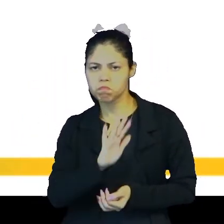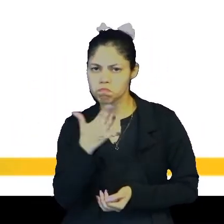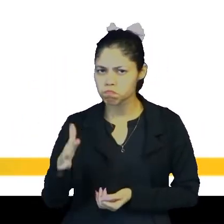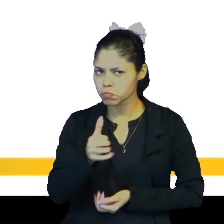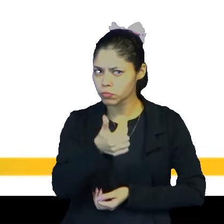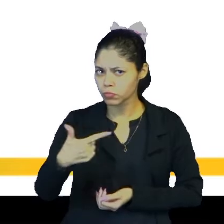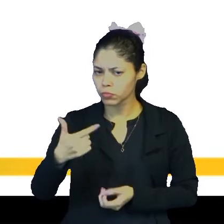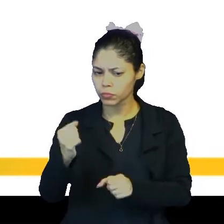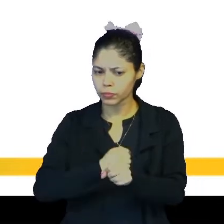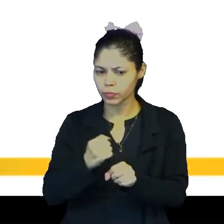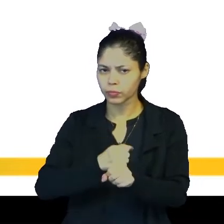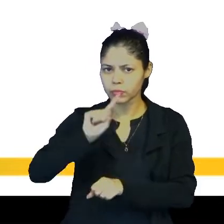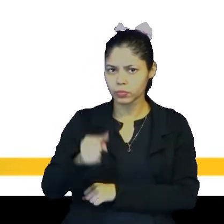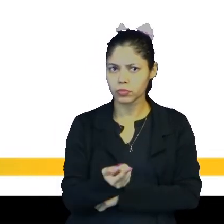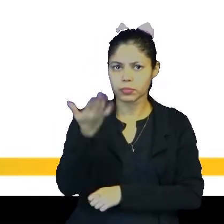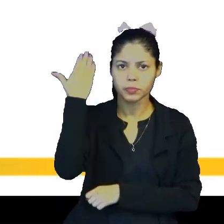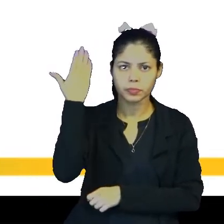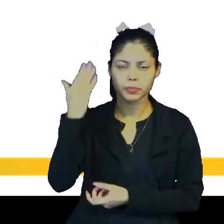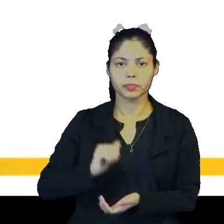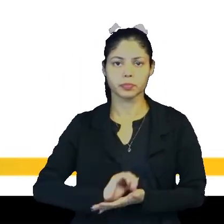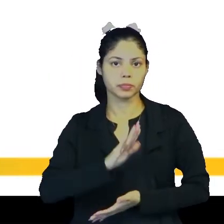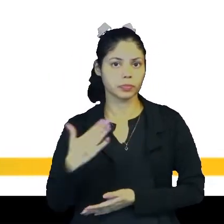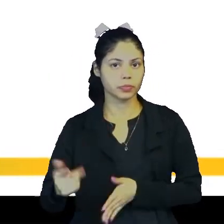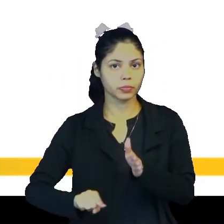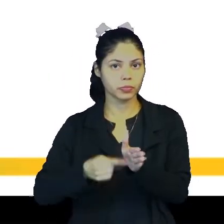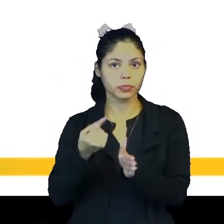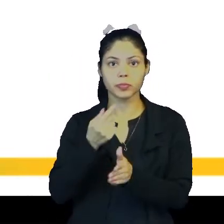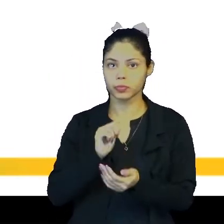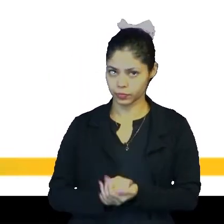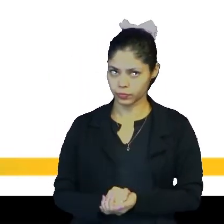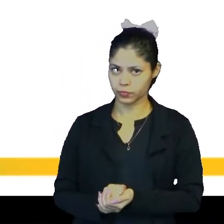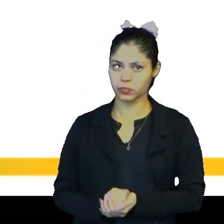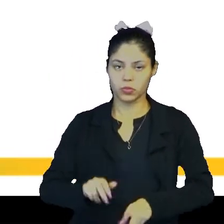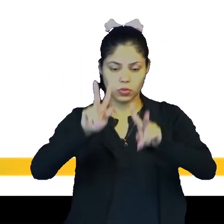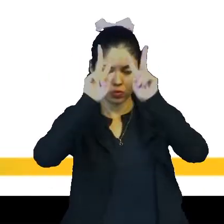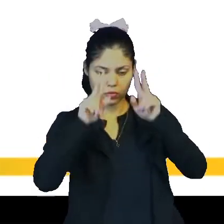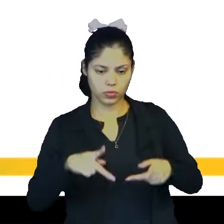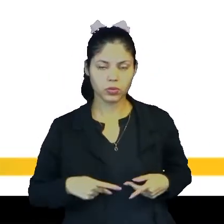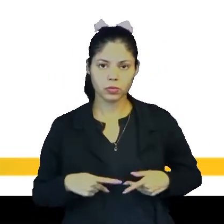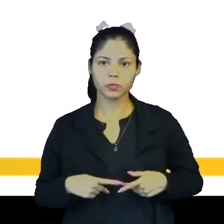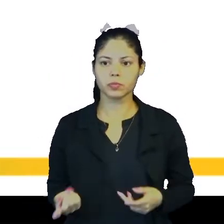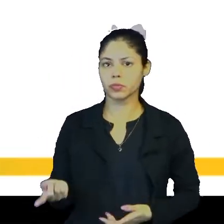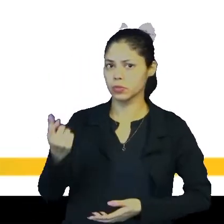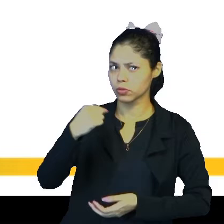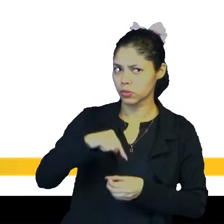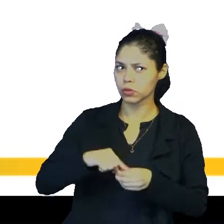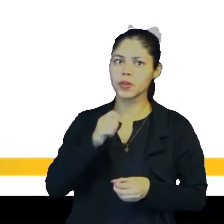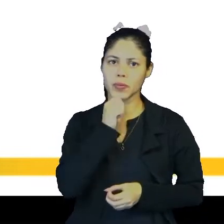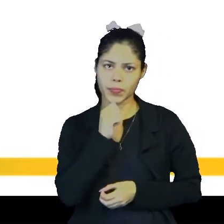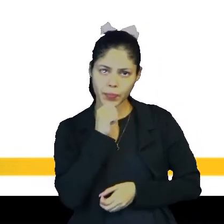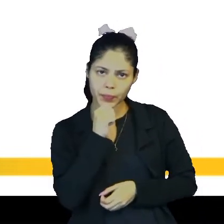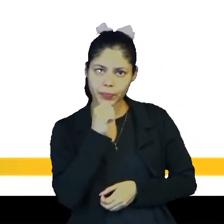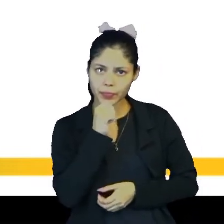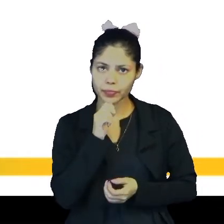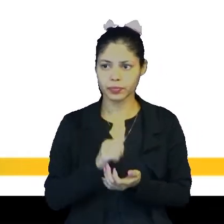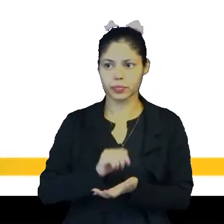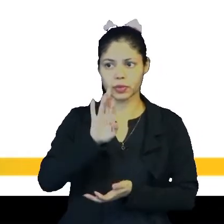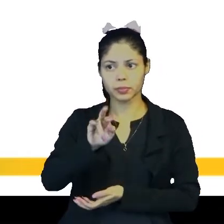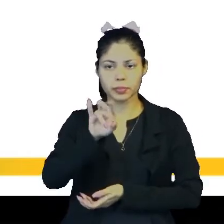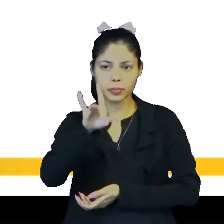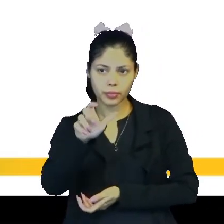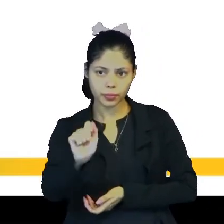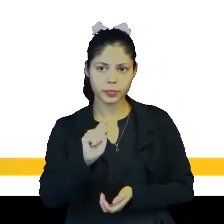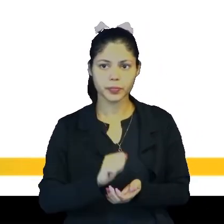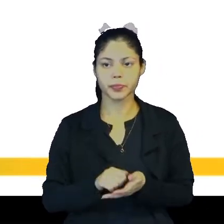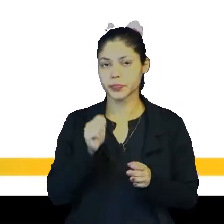de 12 mil anos atrás, quando os primeiros grupos humanos vindo da Ásia teriam atravessado o Estreito de Bering,